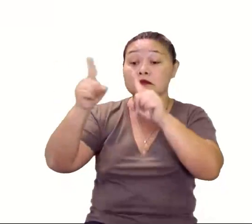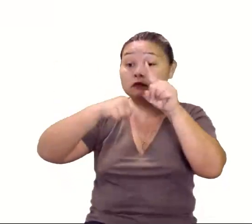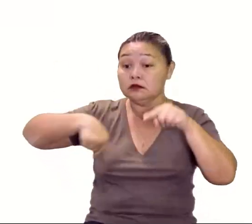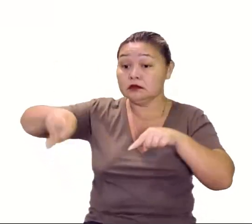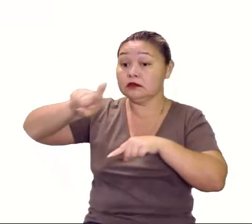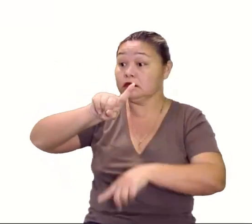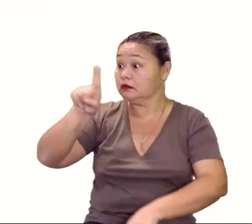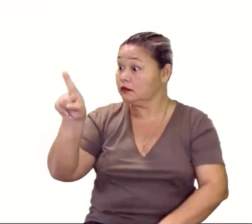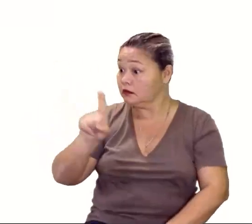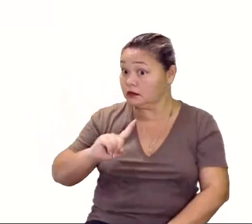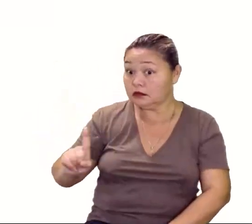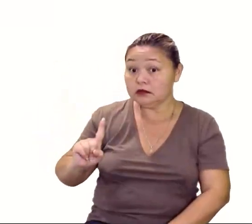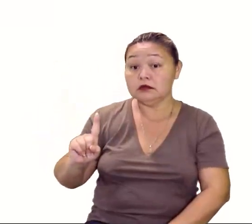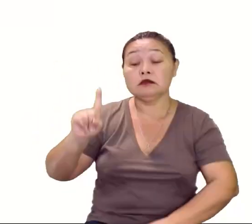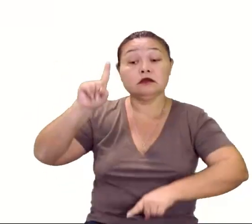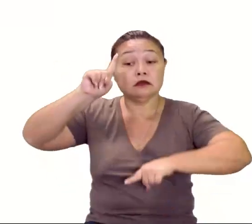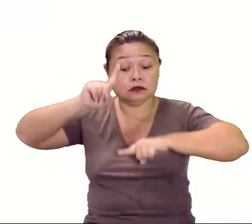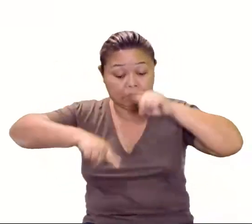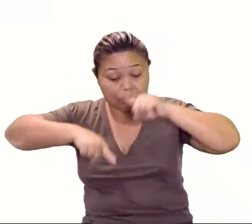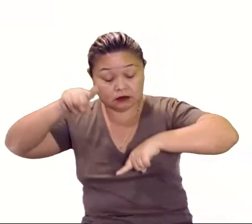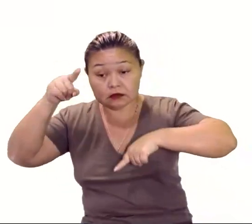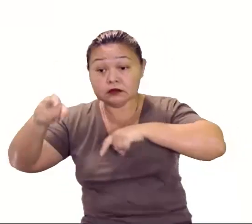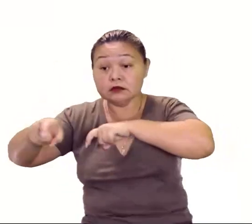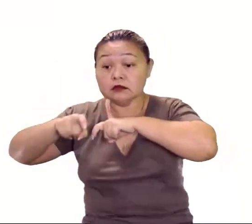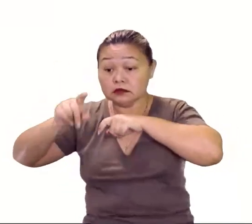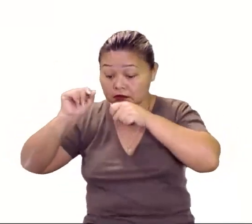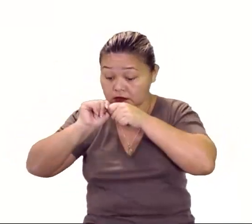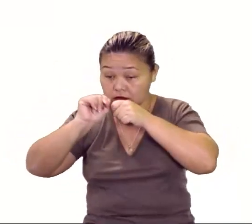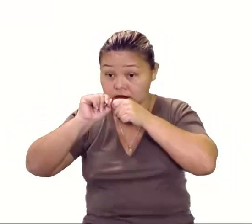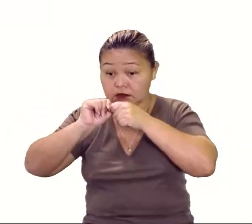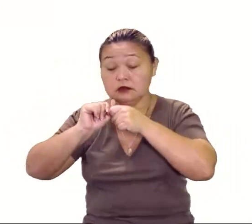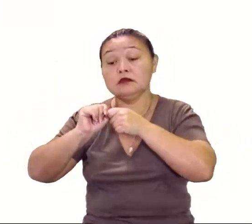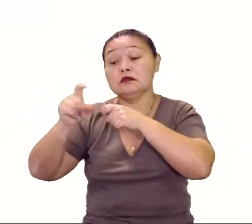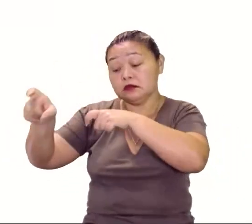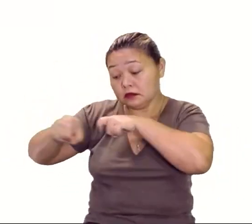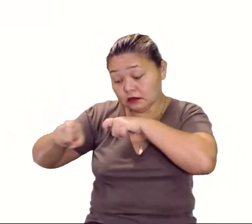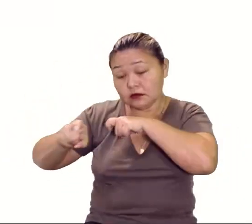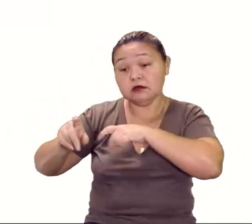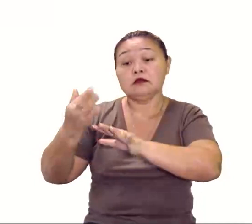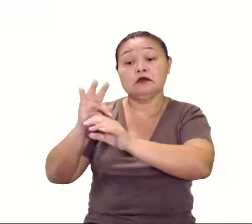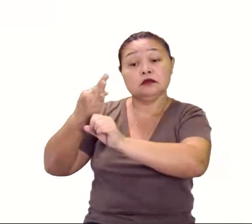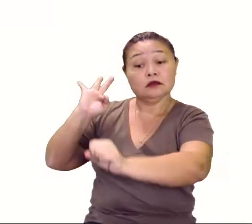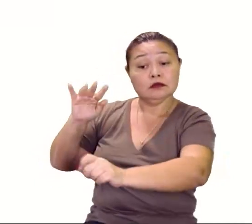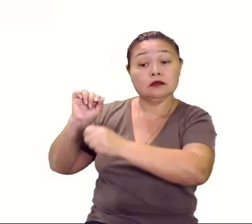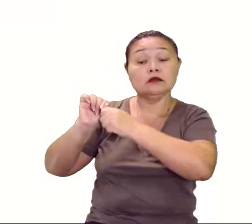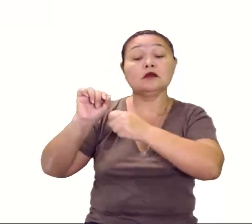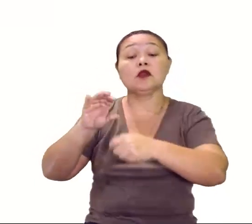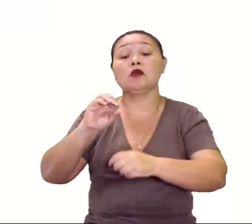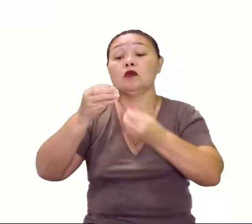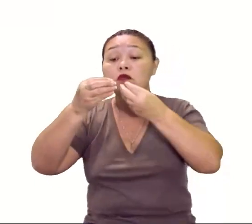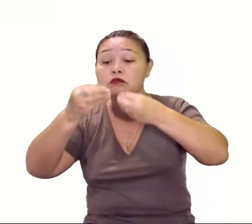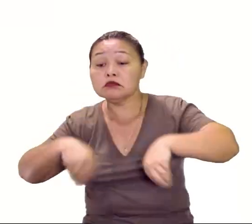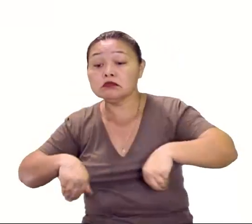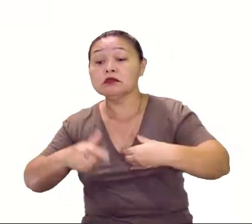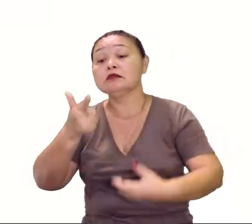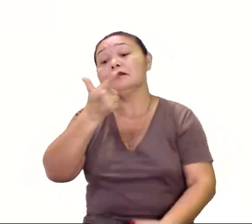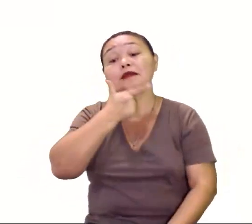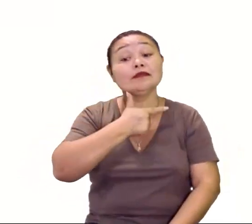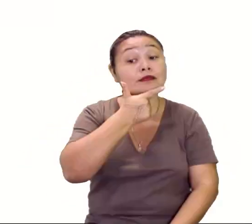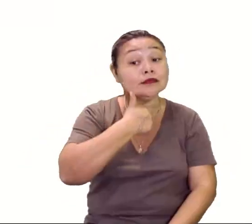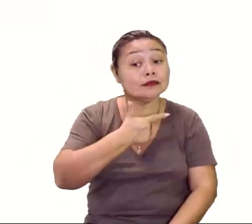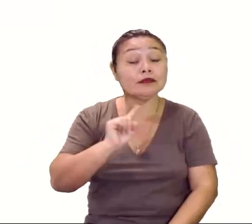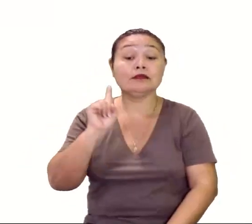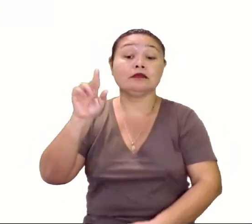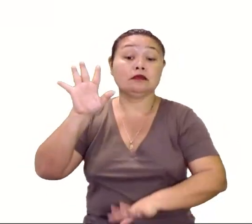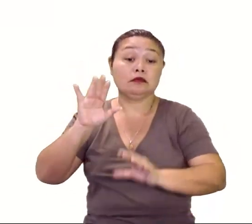conjunto Z, nós temos também alguns produtos ali produzidos, né, no nosso sítio, na nossa fazenda, ovo, queijo. Então, já